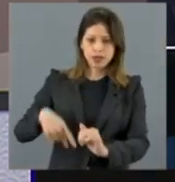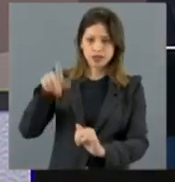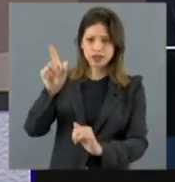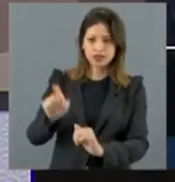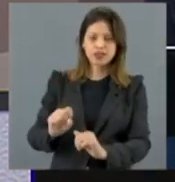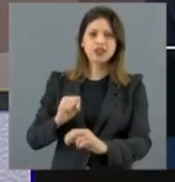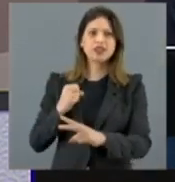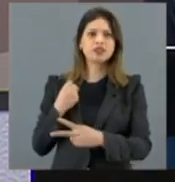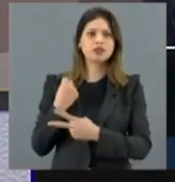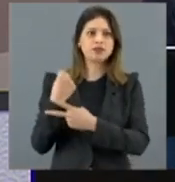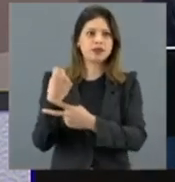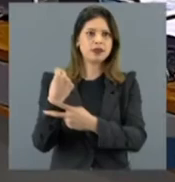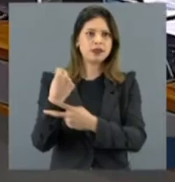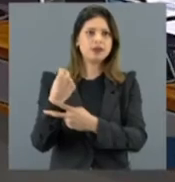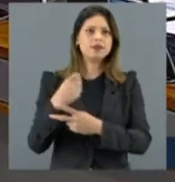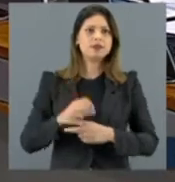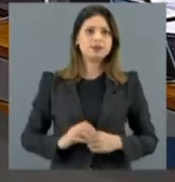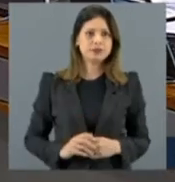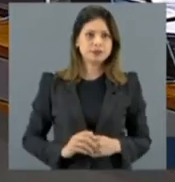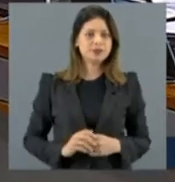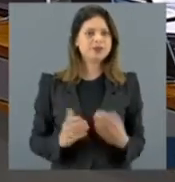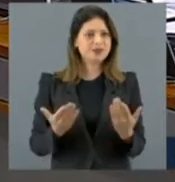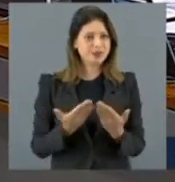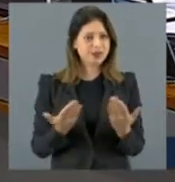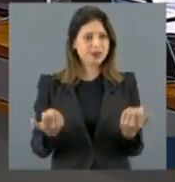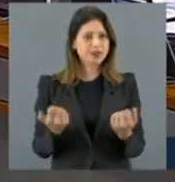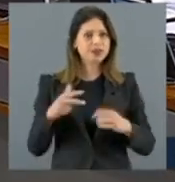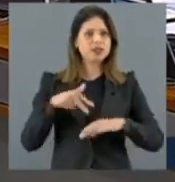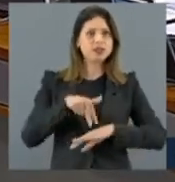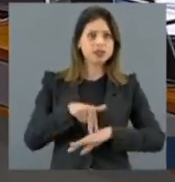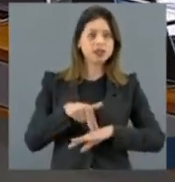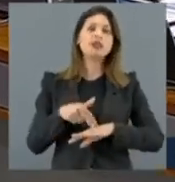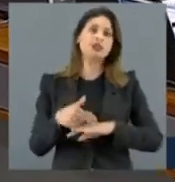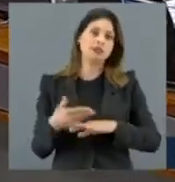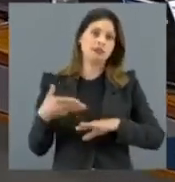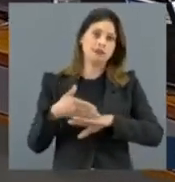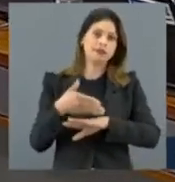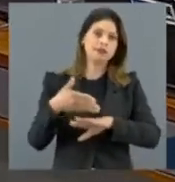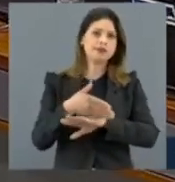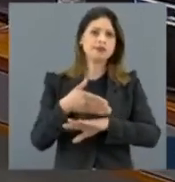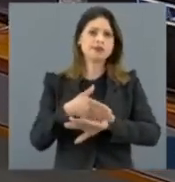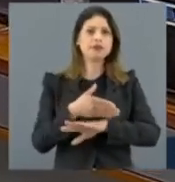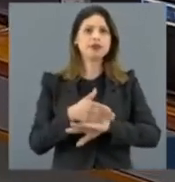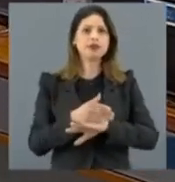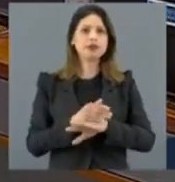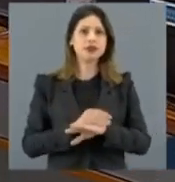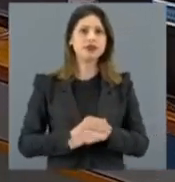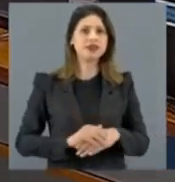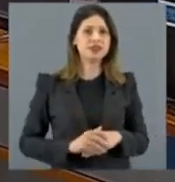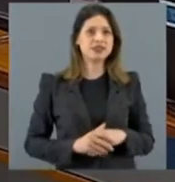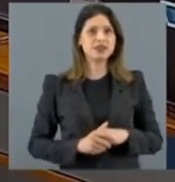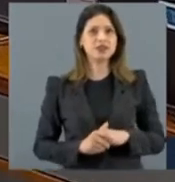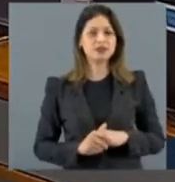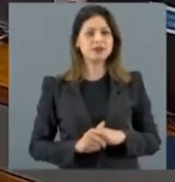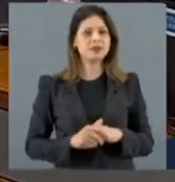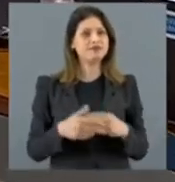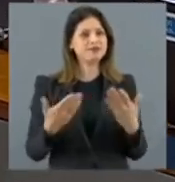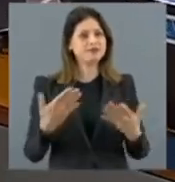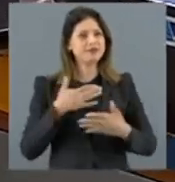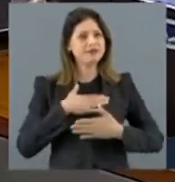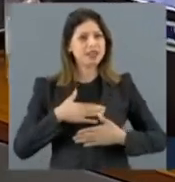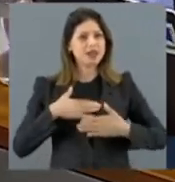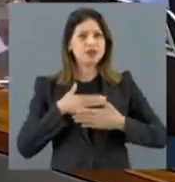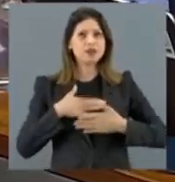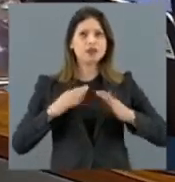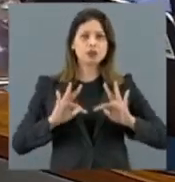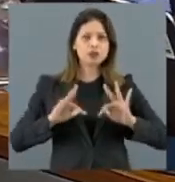autor do requerimento que nos permitiu estar aqui no dia de hoje, né, vocalizando aqui o sentimento de todos os senadores e